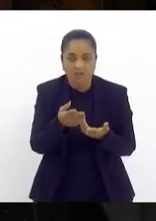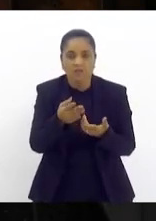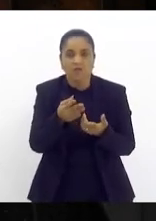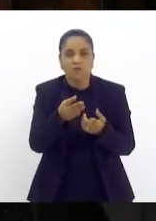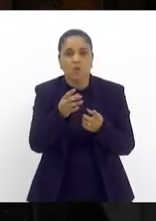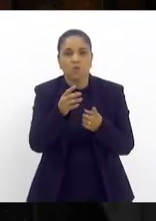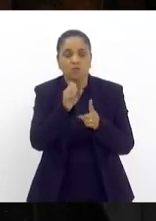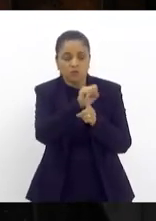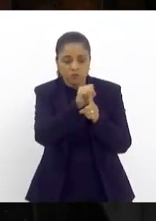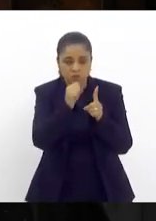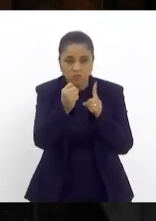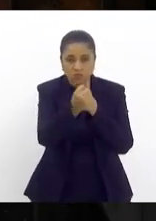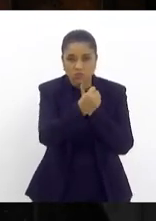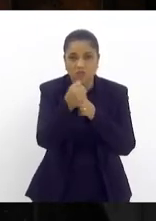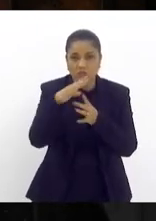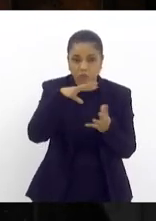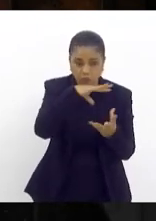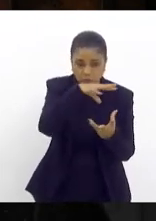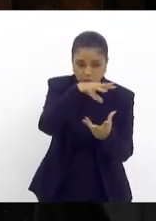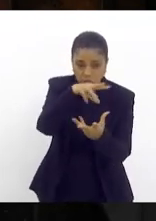estivesse ensandecida,